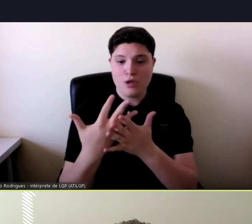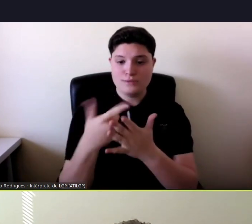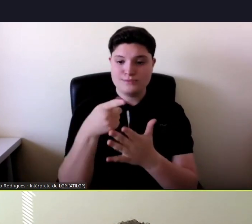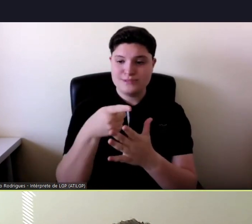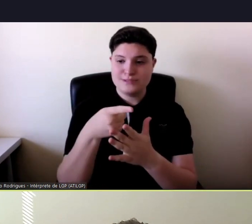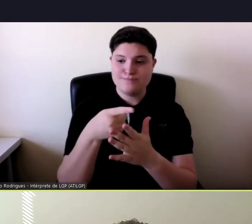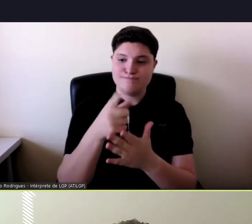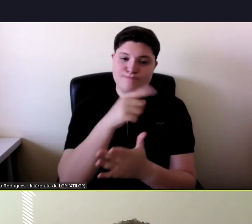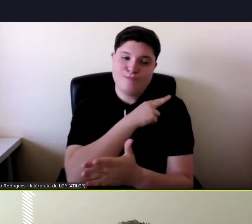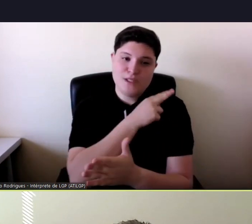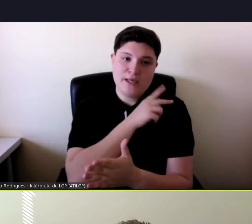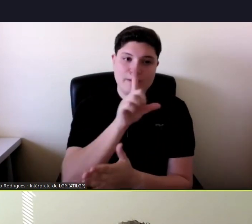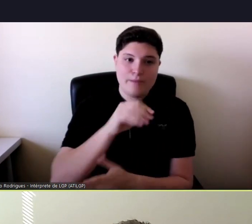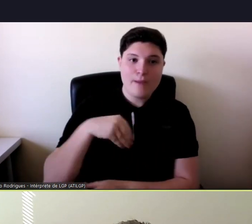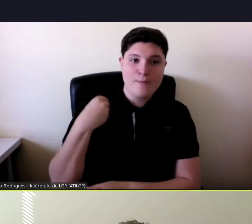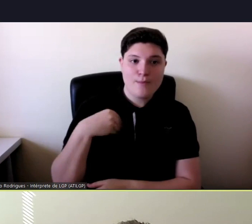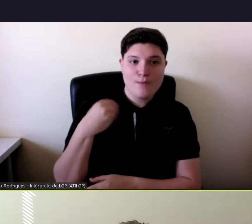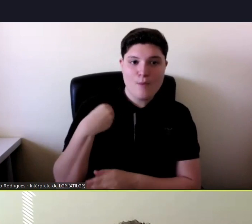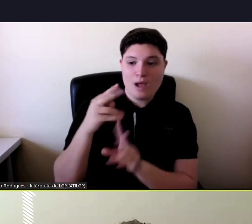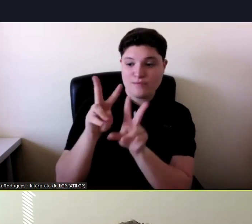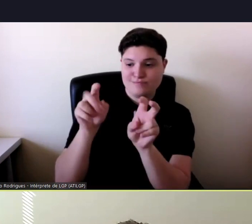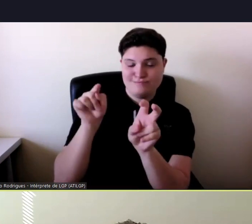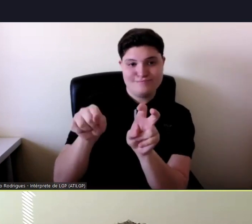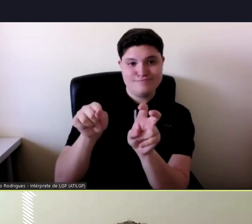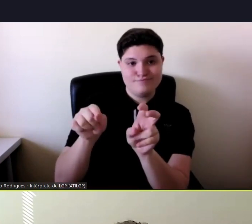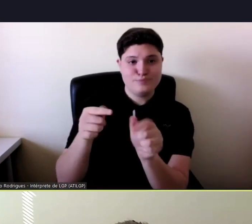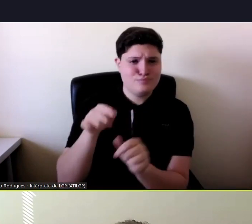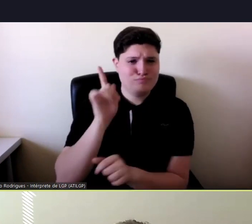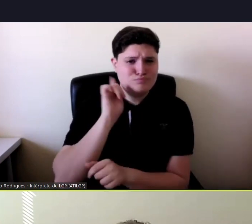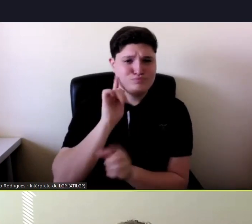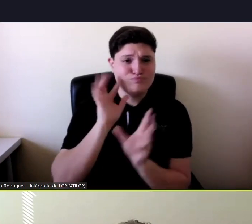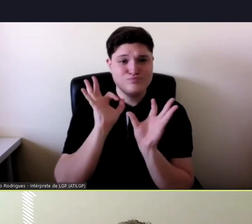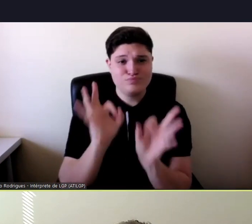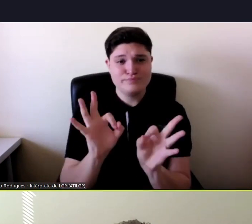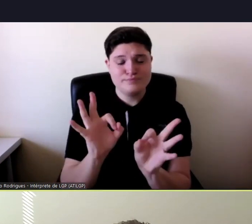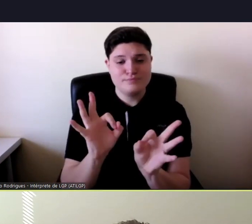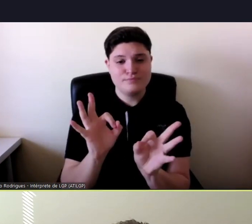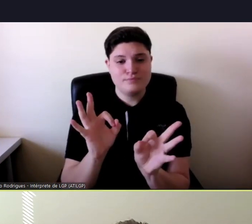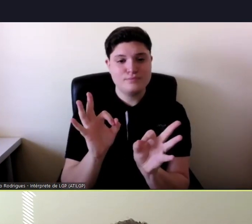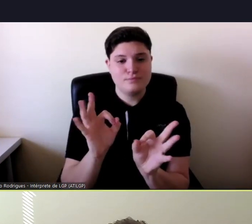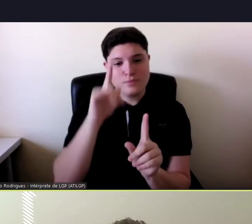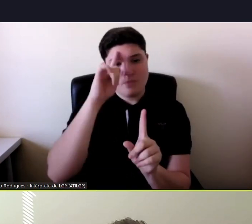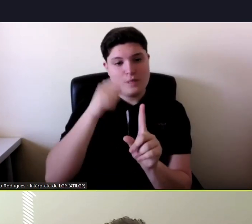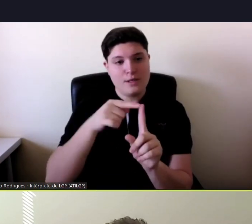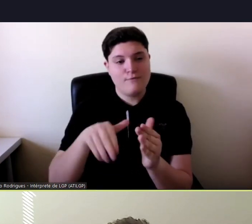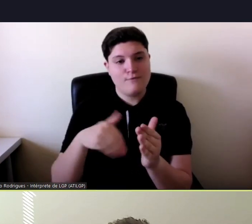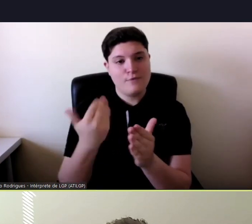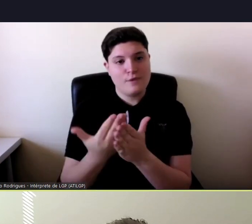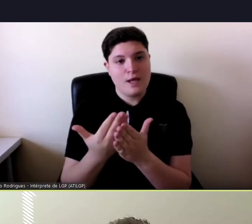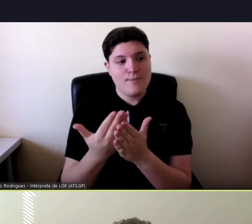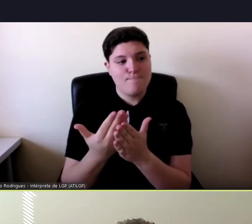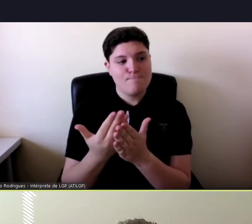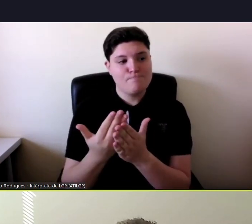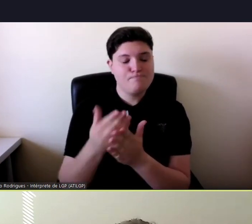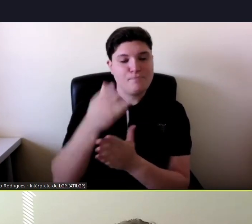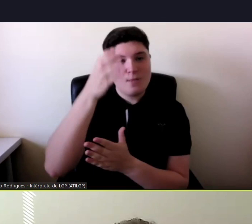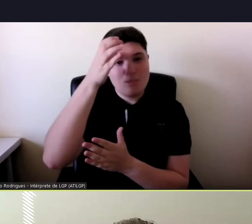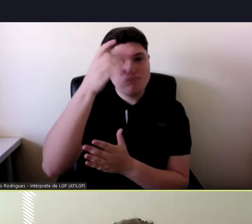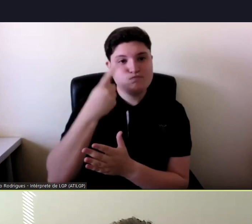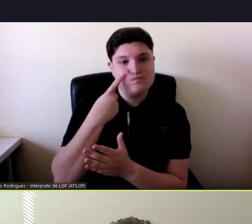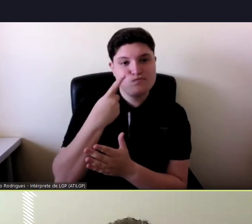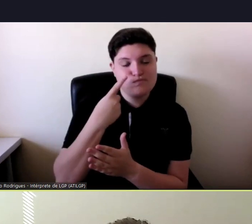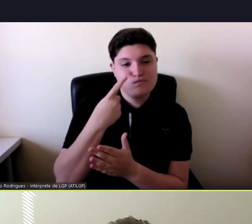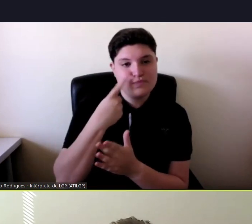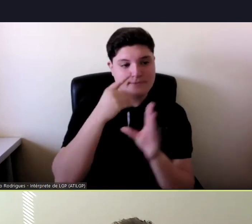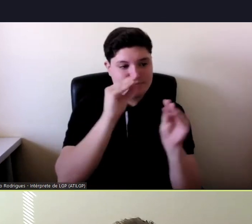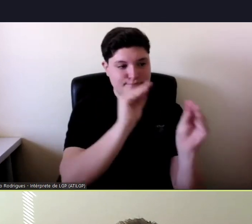têm um papel fundamental, atuando de um modo racional e inteligente na aplicação destes fortes